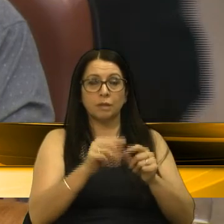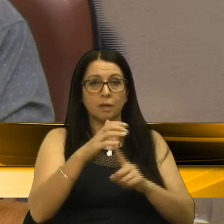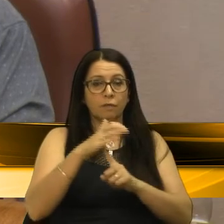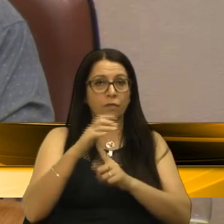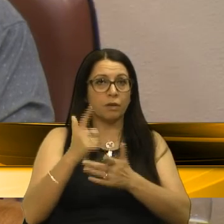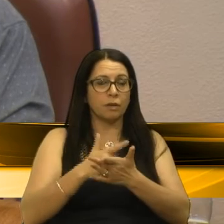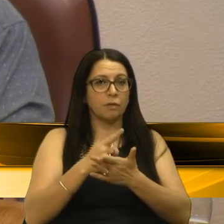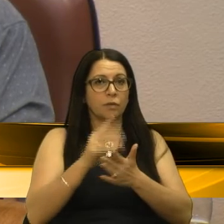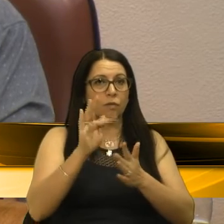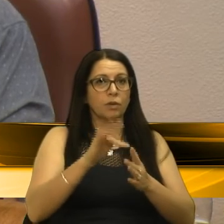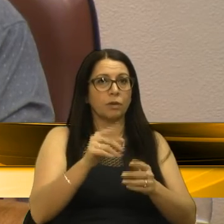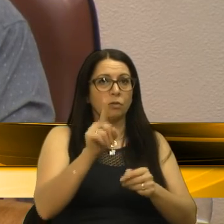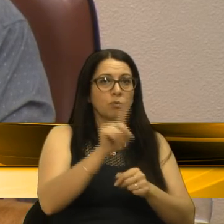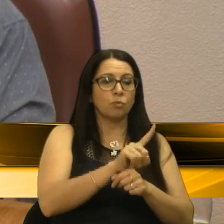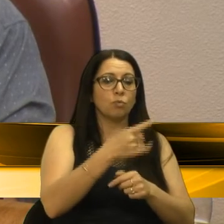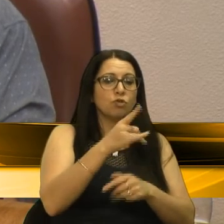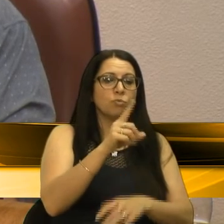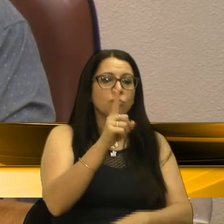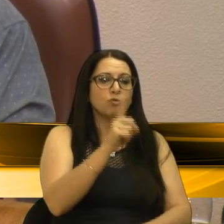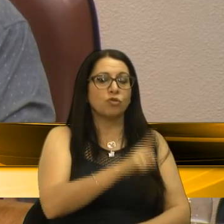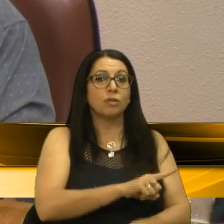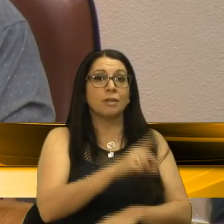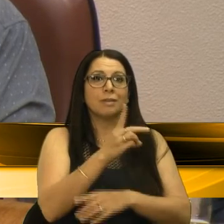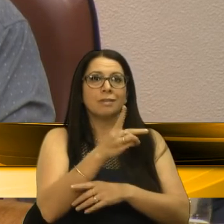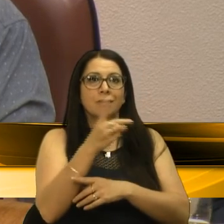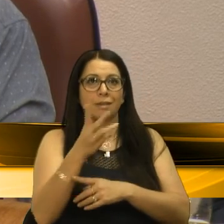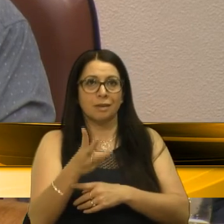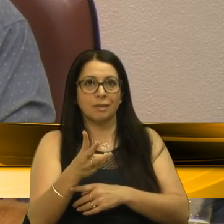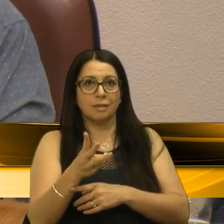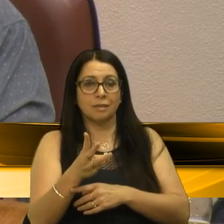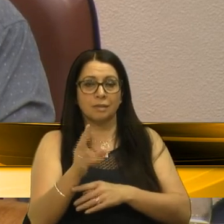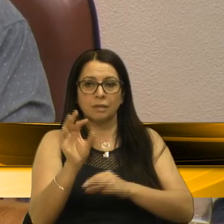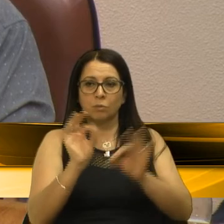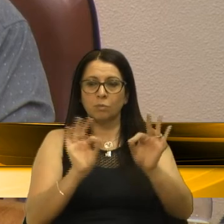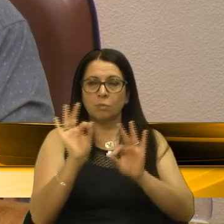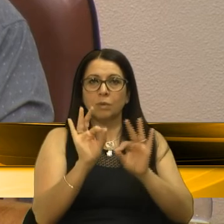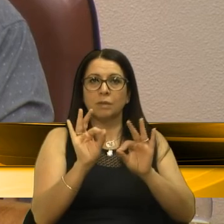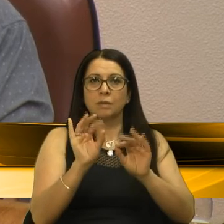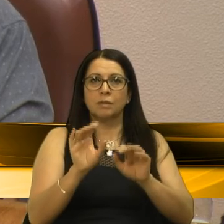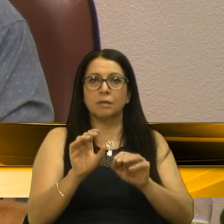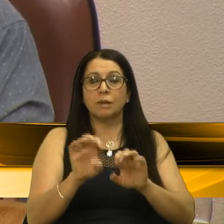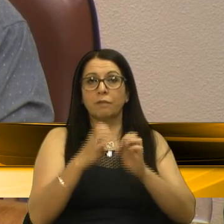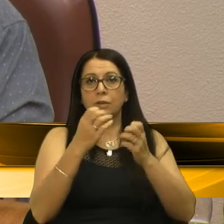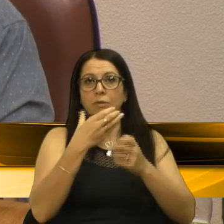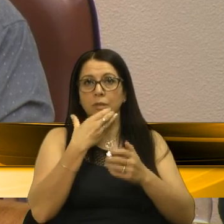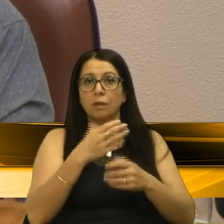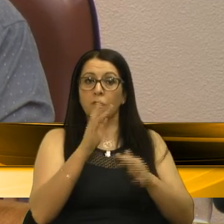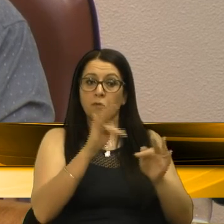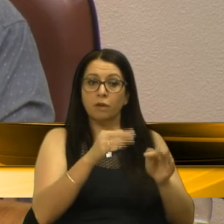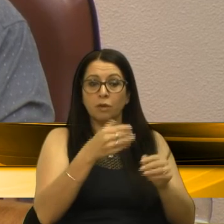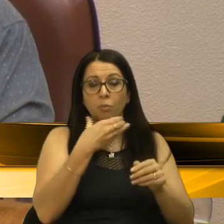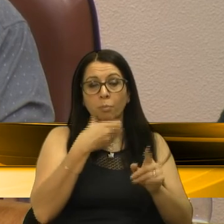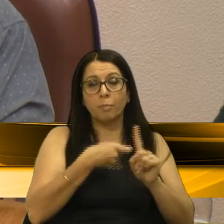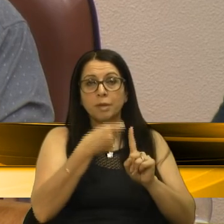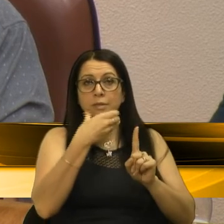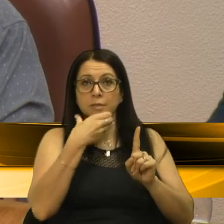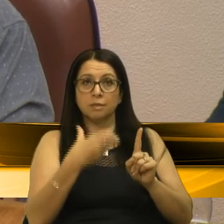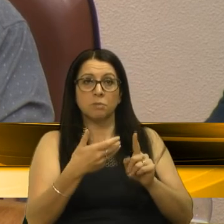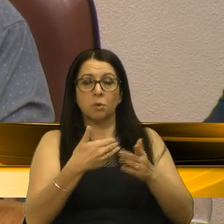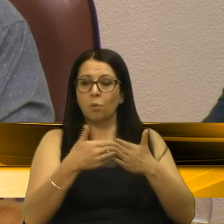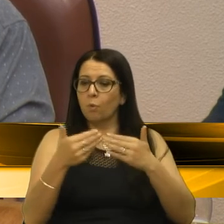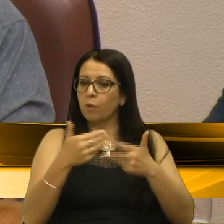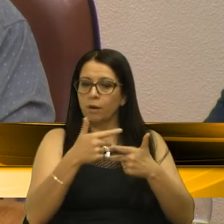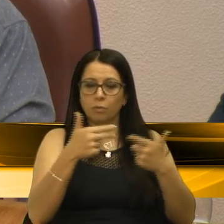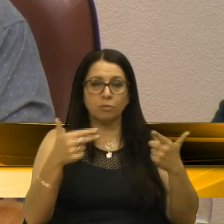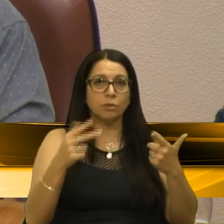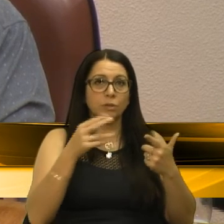Livro encerrou no último dia 13, e os festejos de Natal limitam-se no mês de dezembro. Enfim, por qualquer